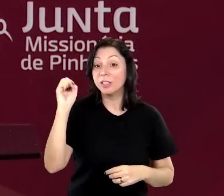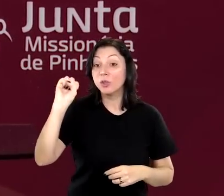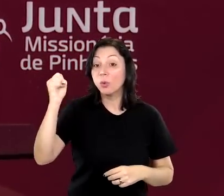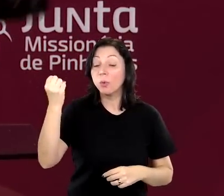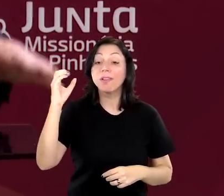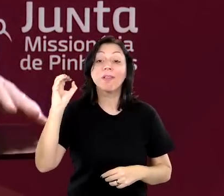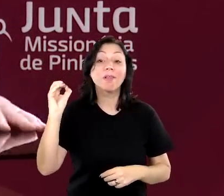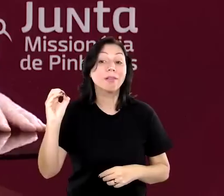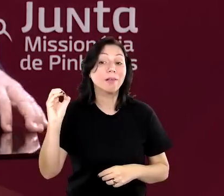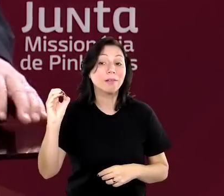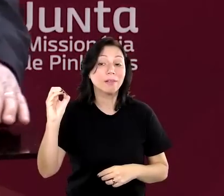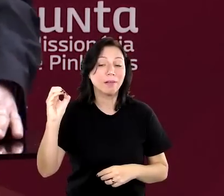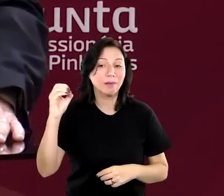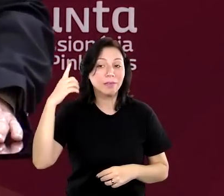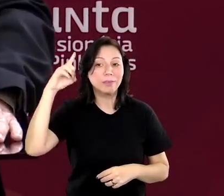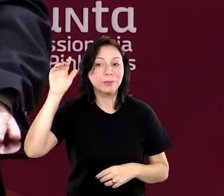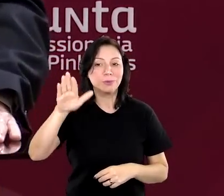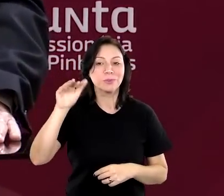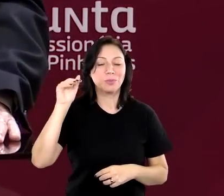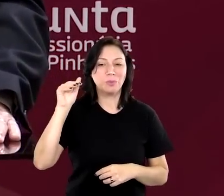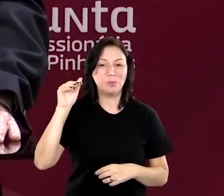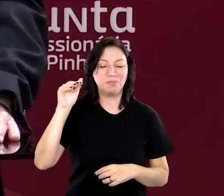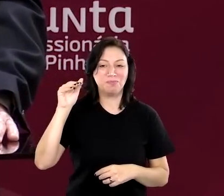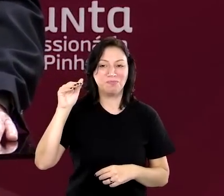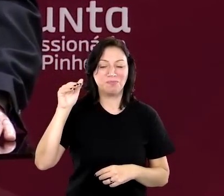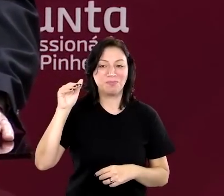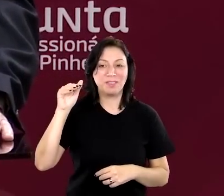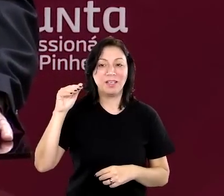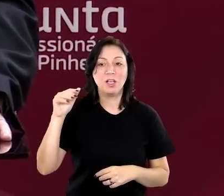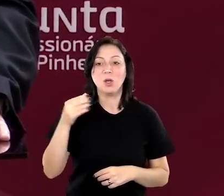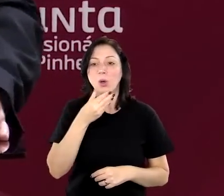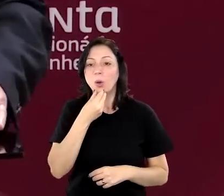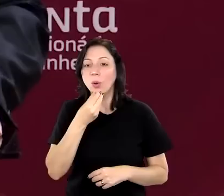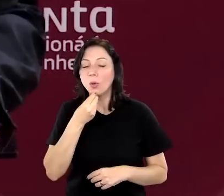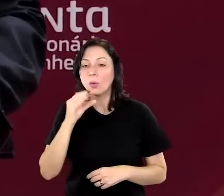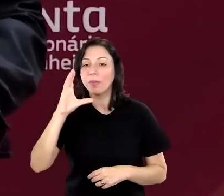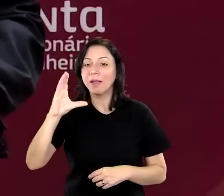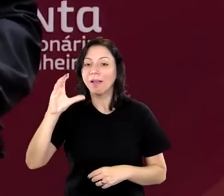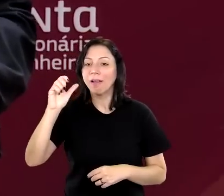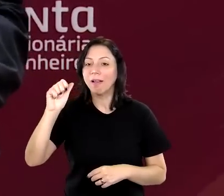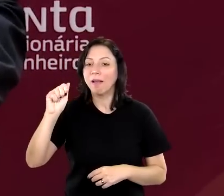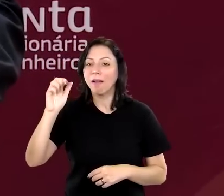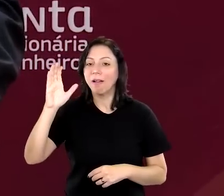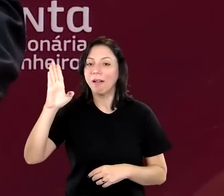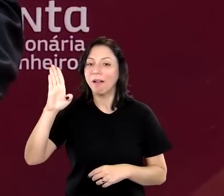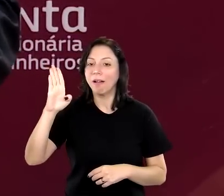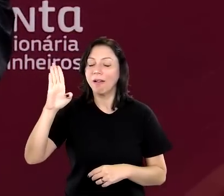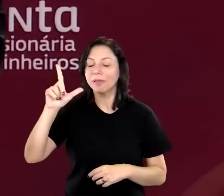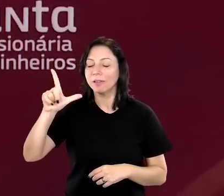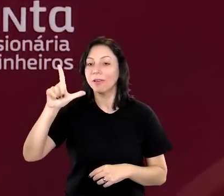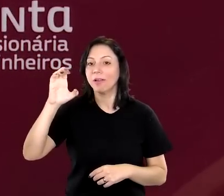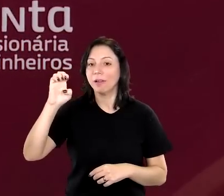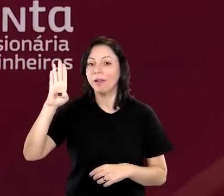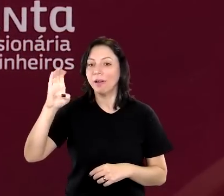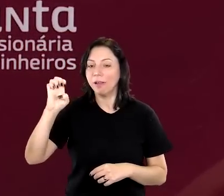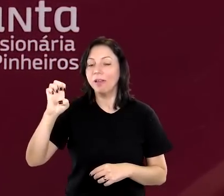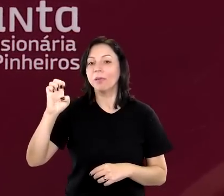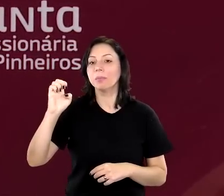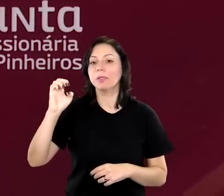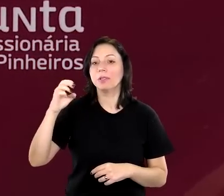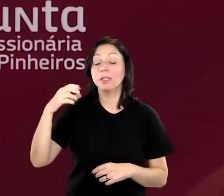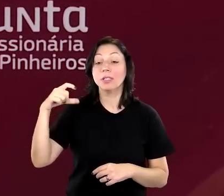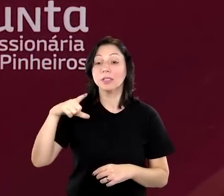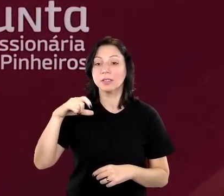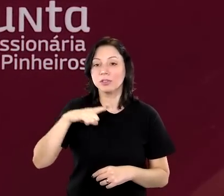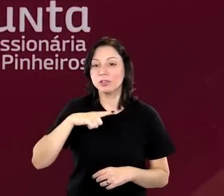e chama também Caleb com mais de 90. E o que me impressiona em Deus é que Ele sempre está